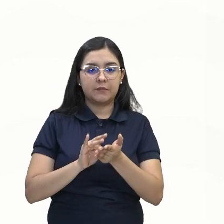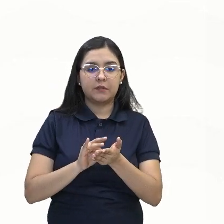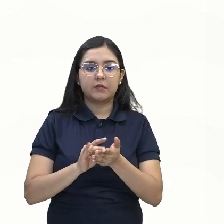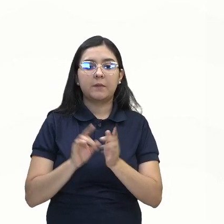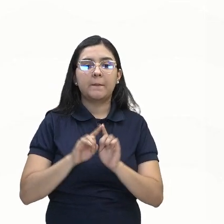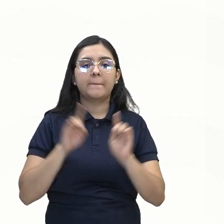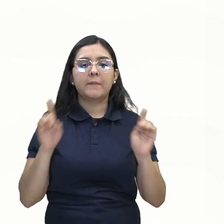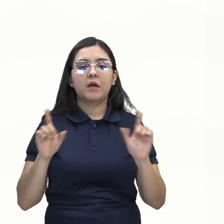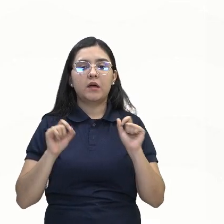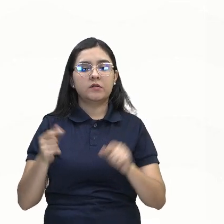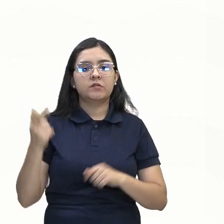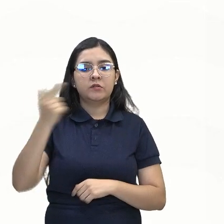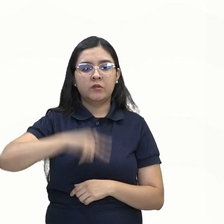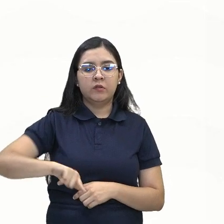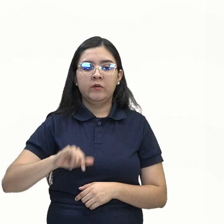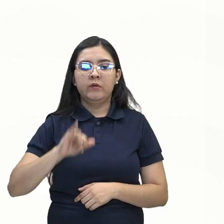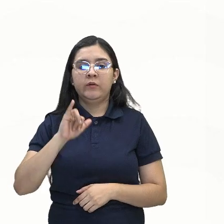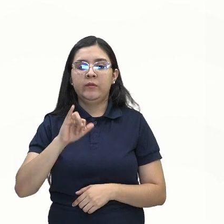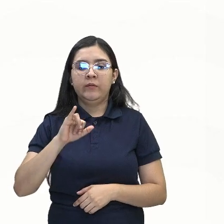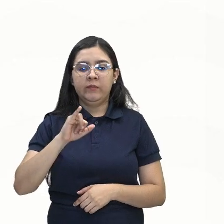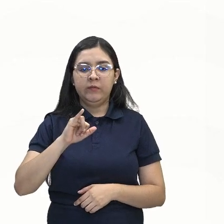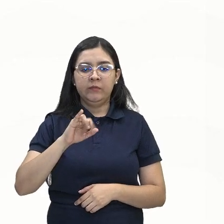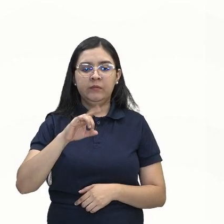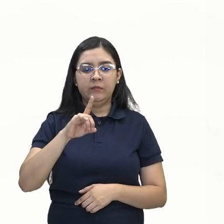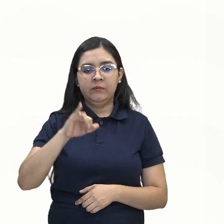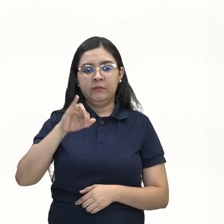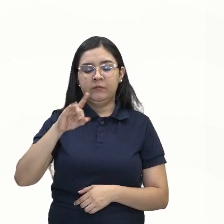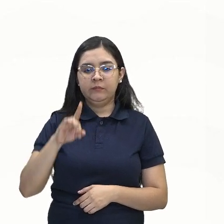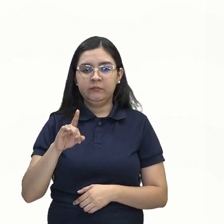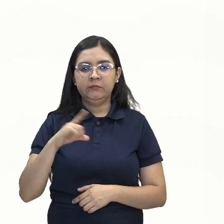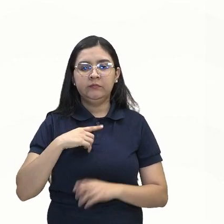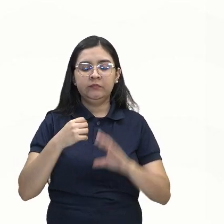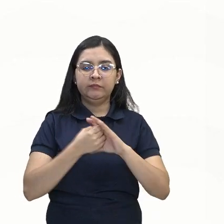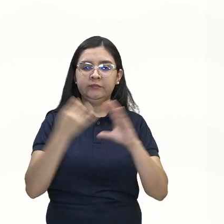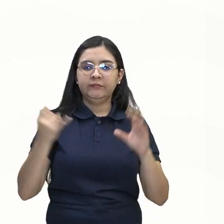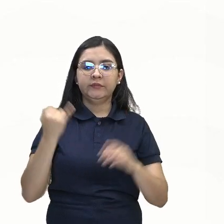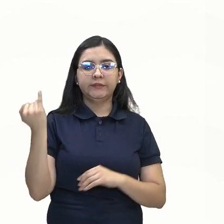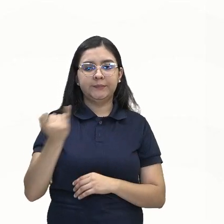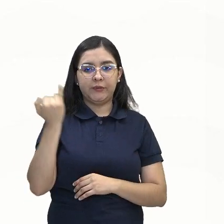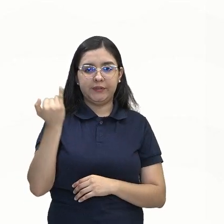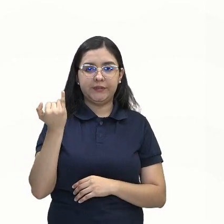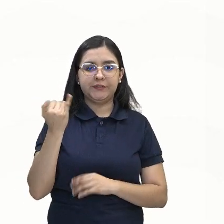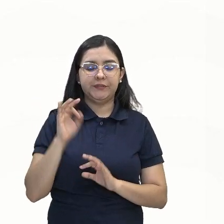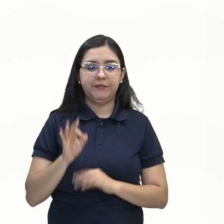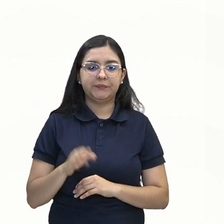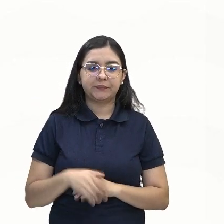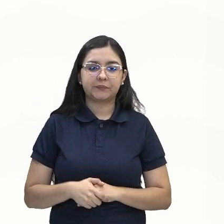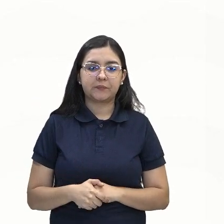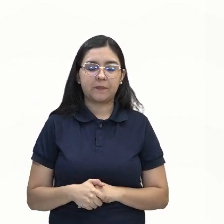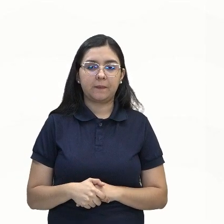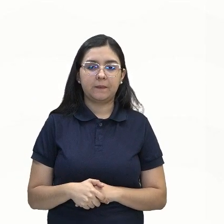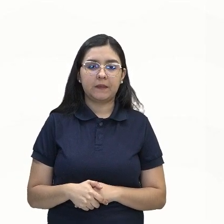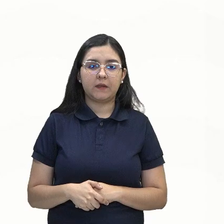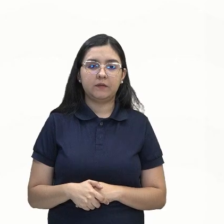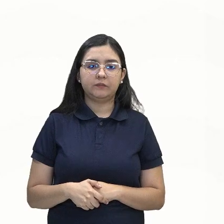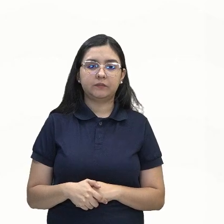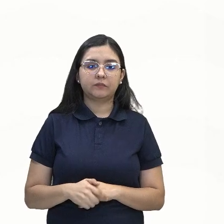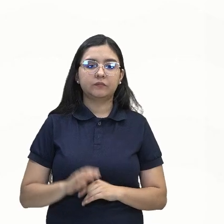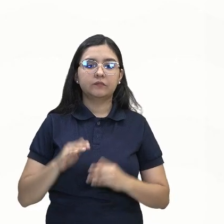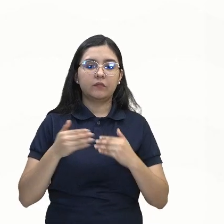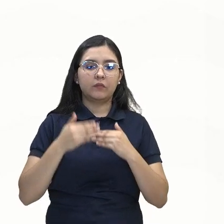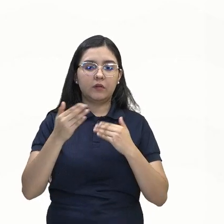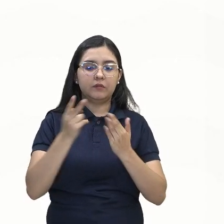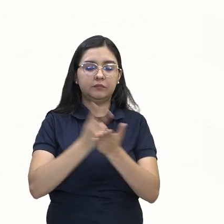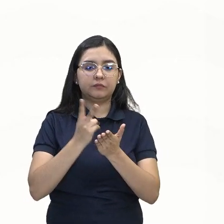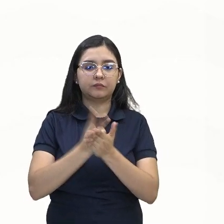mas repetindo o meu verbo, que é uma característica muito importante aqui, tá bom? Continuando falando